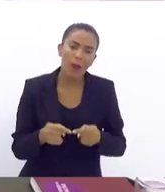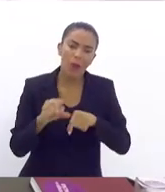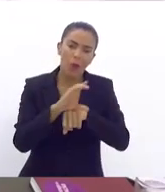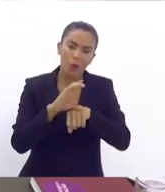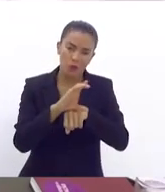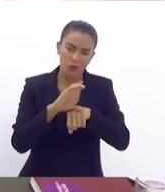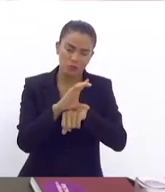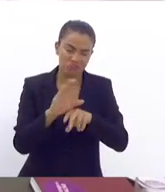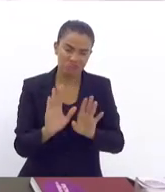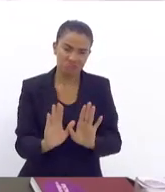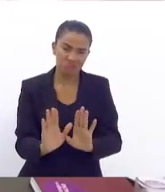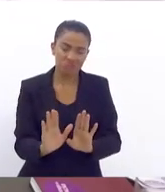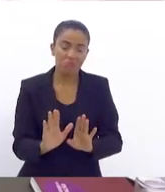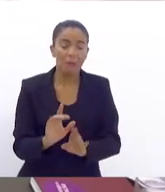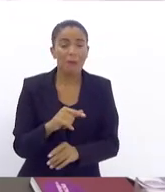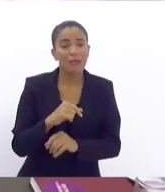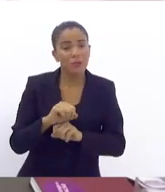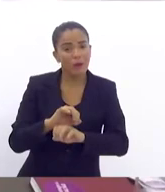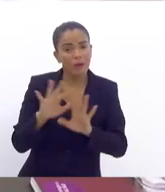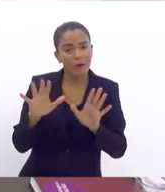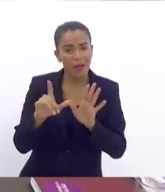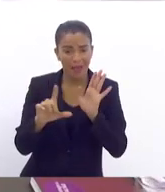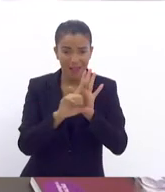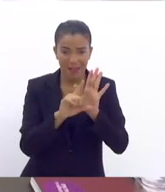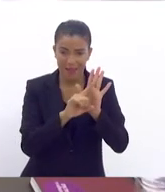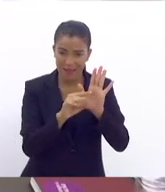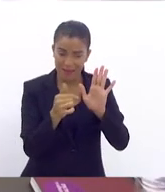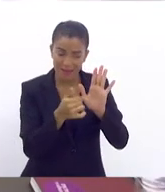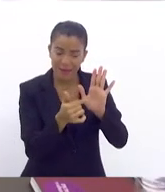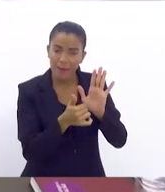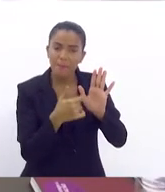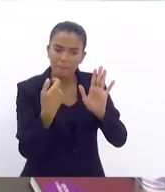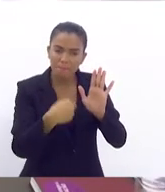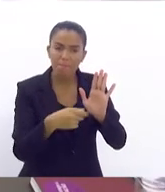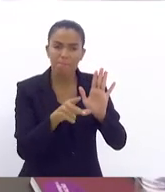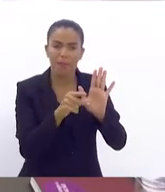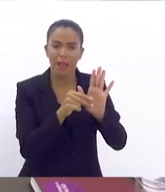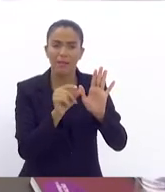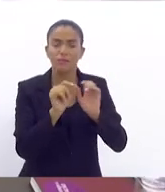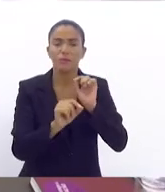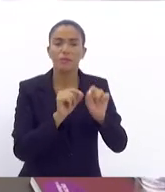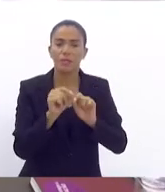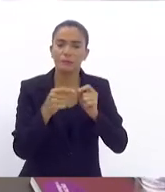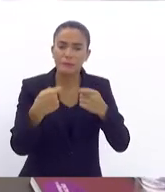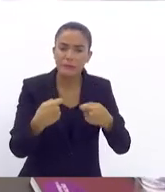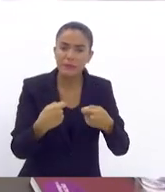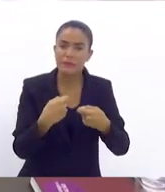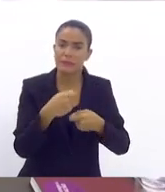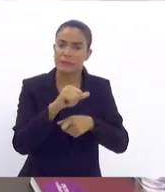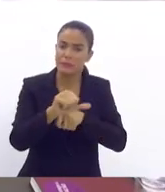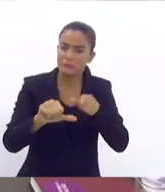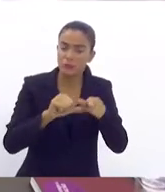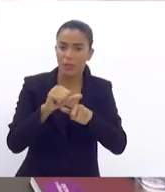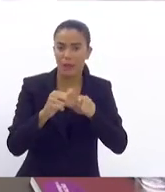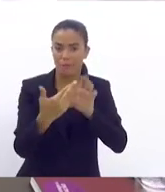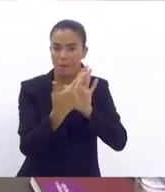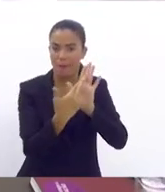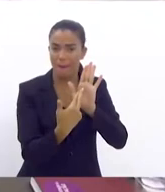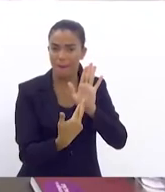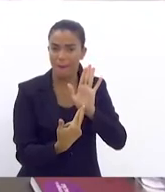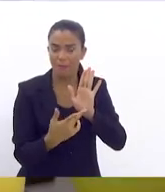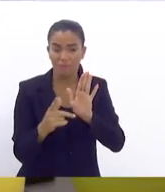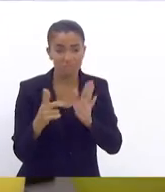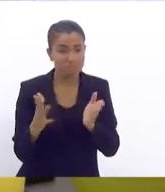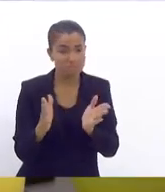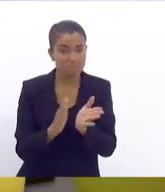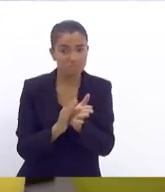deixar claro que aquela lei em especial merece ou necessita de uma regulamentação. Olha, saudando